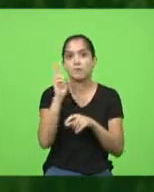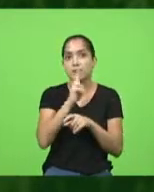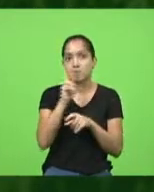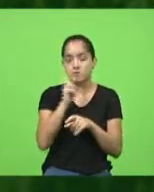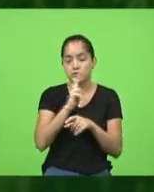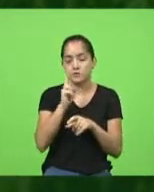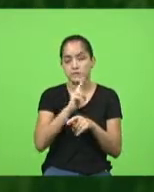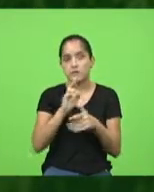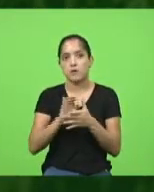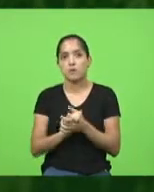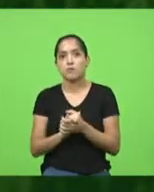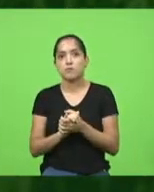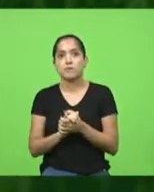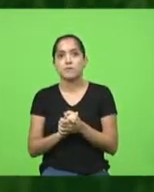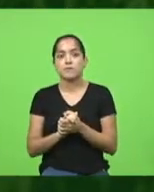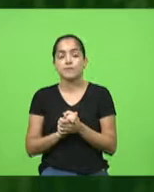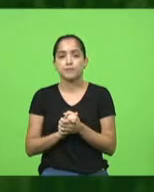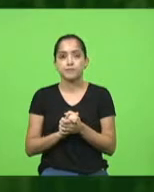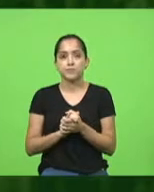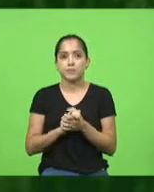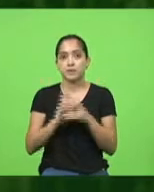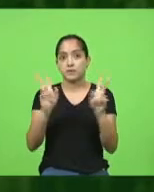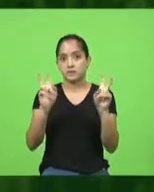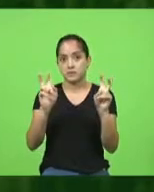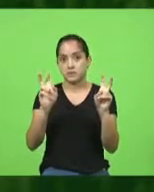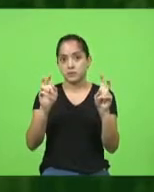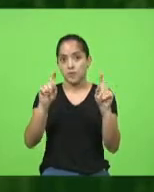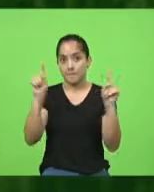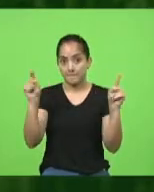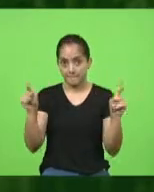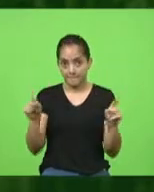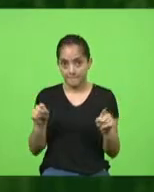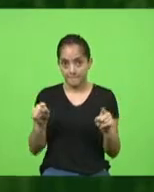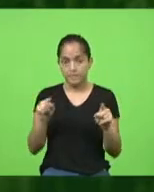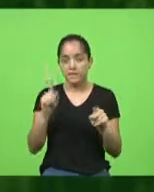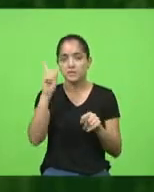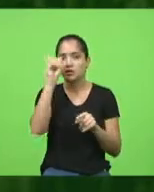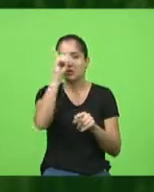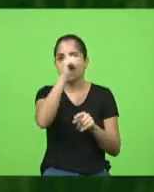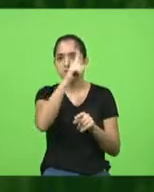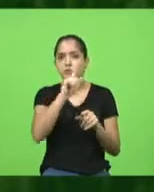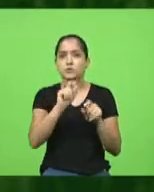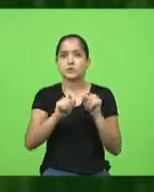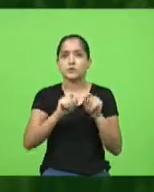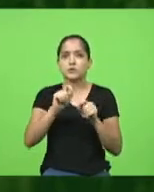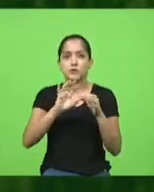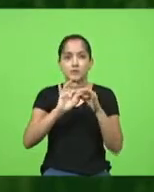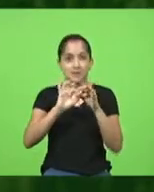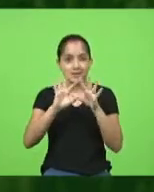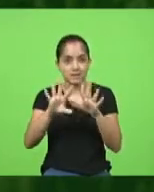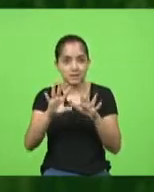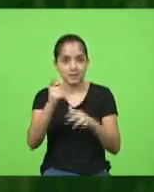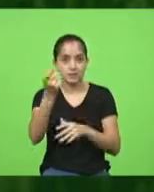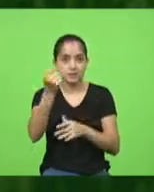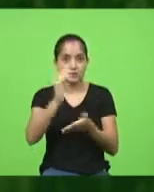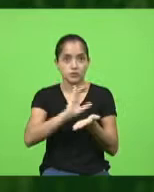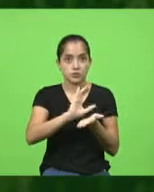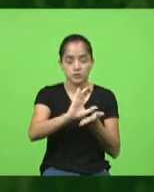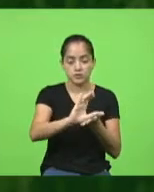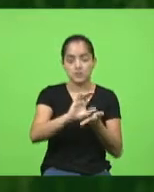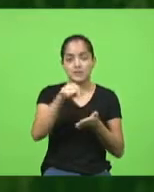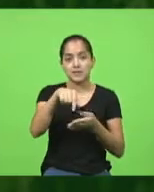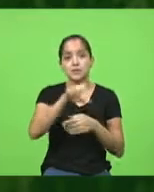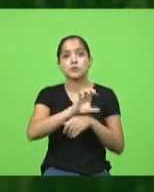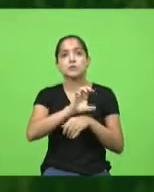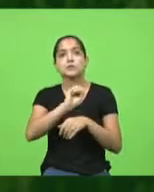Emergencial, e isso eu quero fazer um parênteses, uma das dificuldades que houve para a liberação de recursos é que Santa Catarina